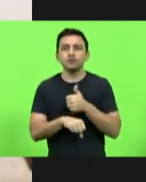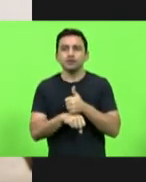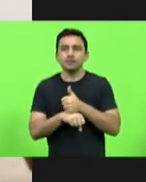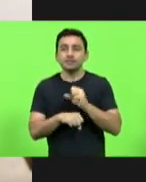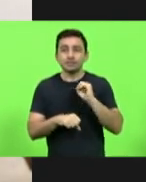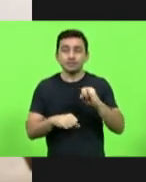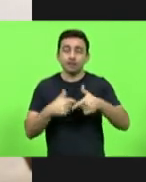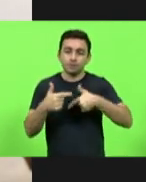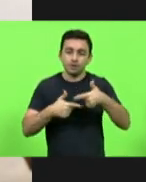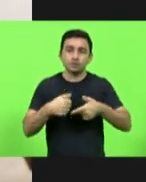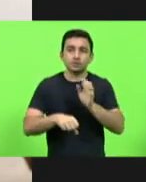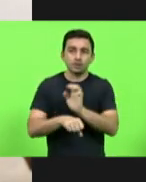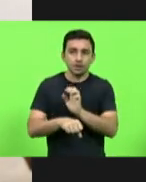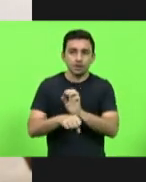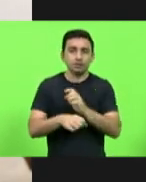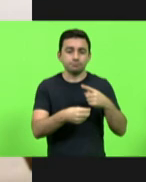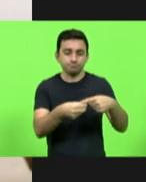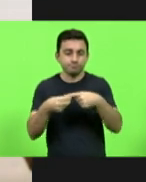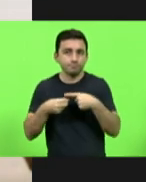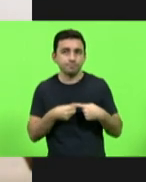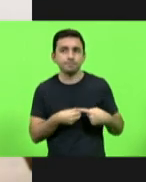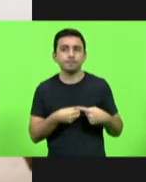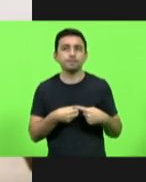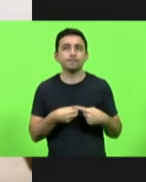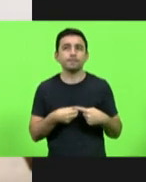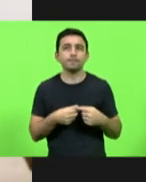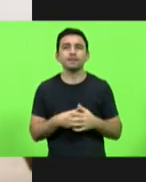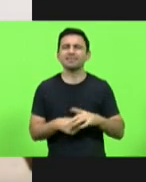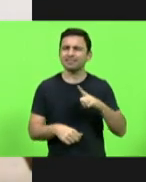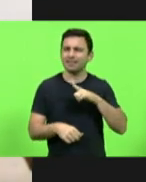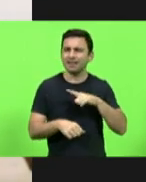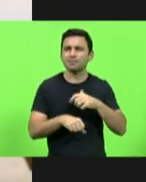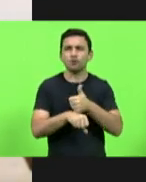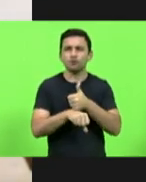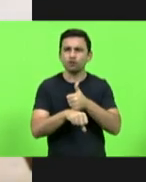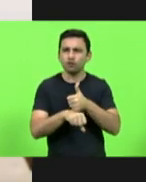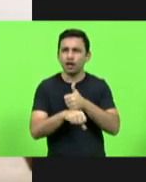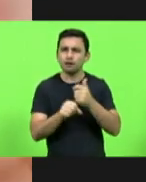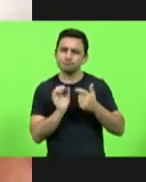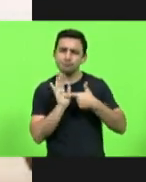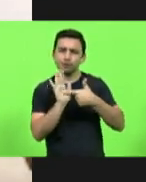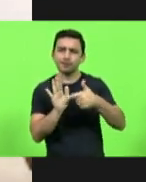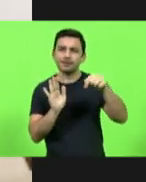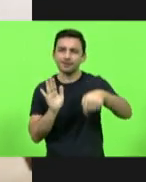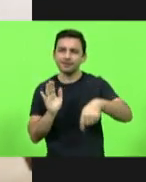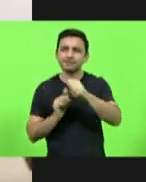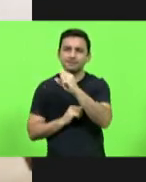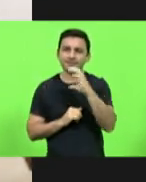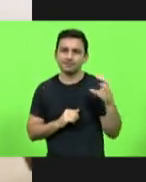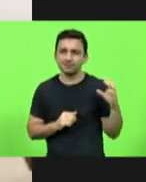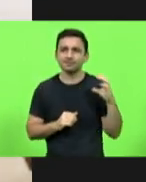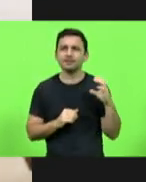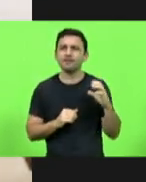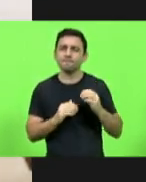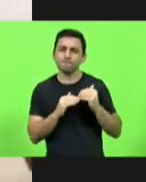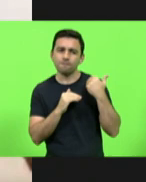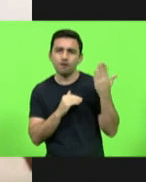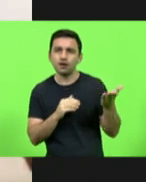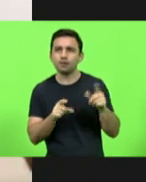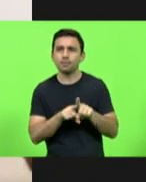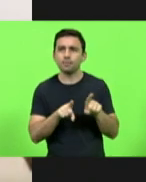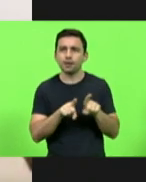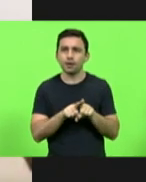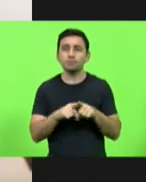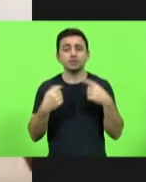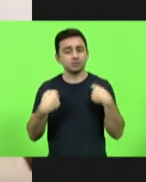nos municípios, que a gente vá com esse viés. Tem grandes profissionais que se revelaram aqui, de Santa Catarina ou de fora deles, mas que tem que construir